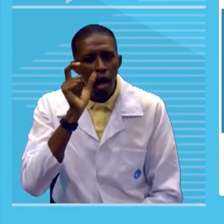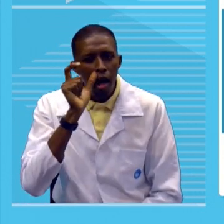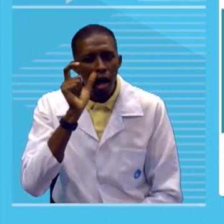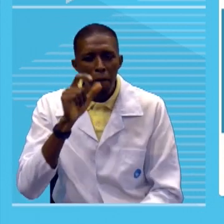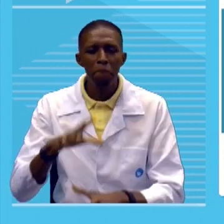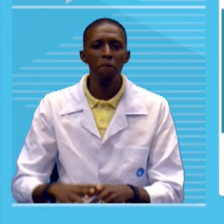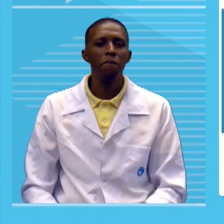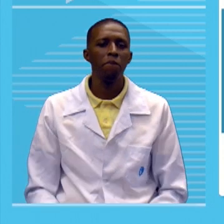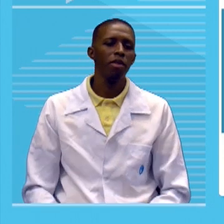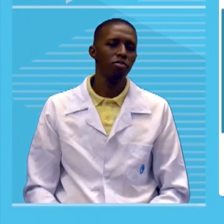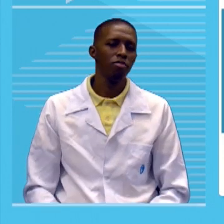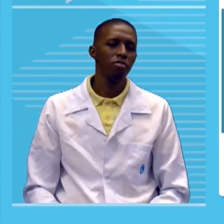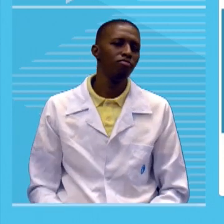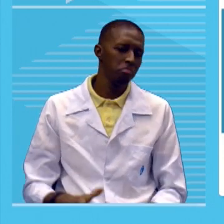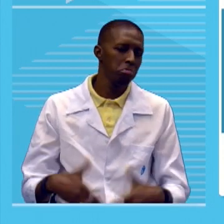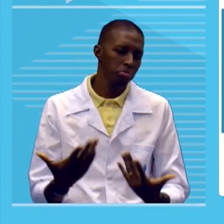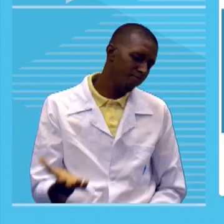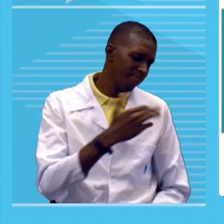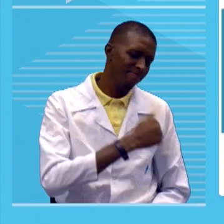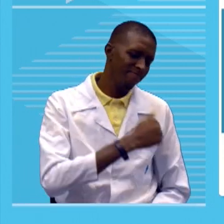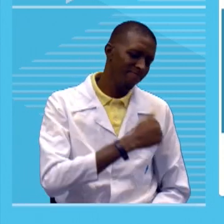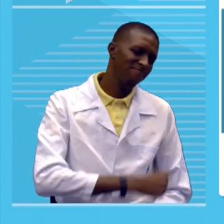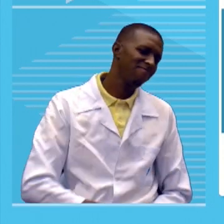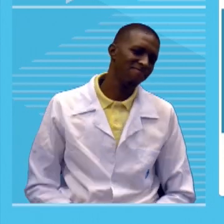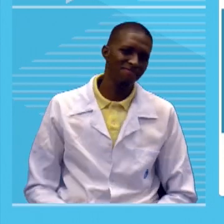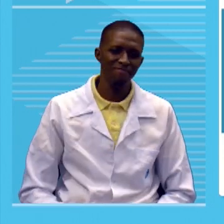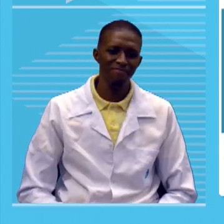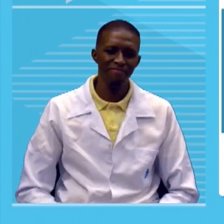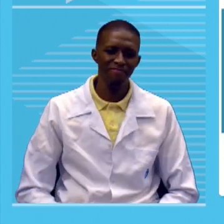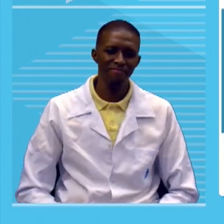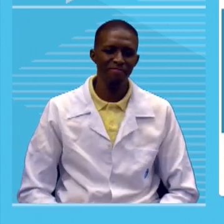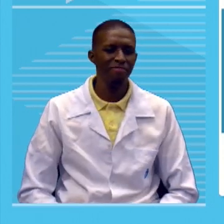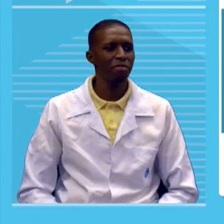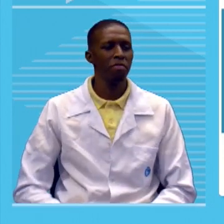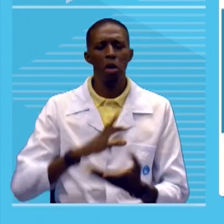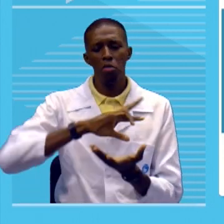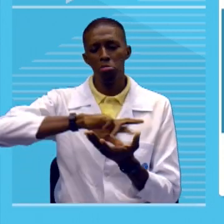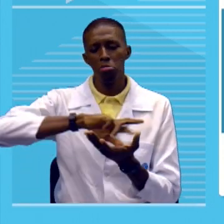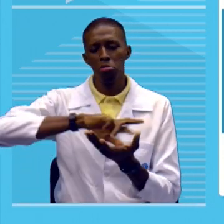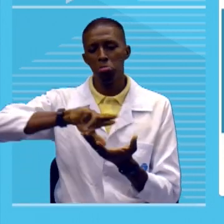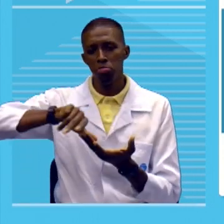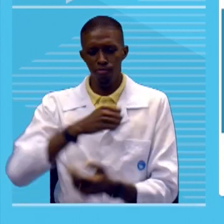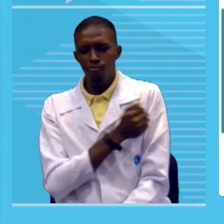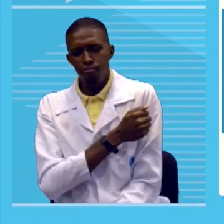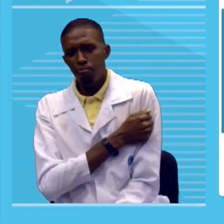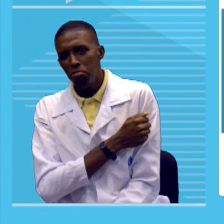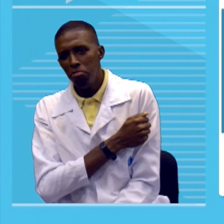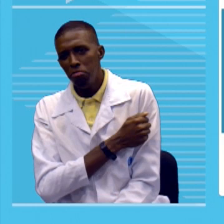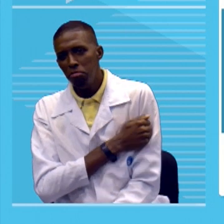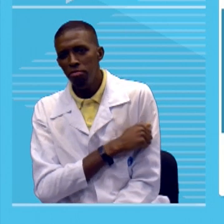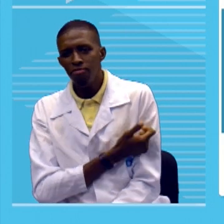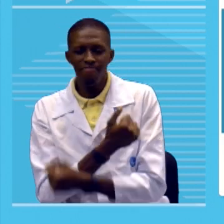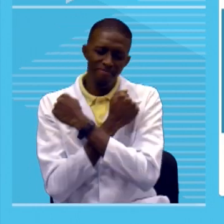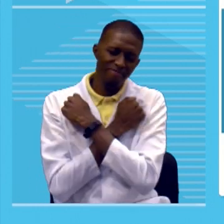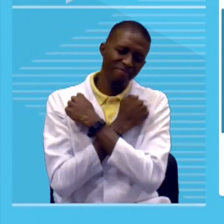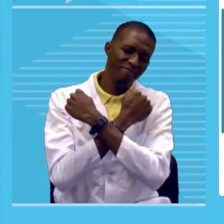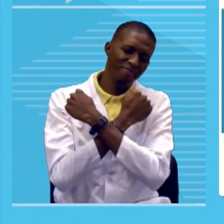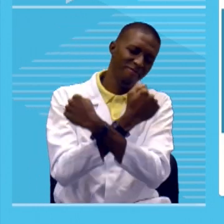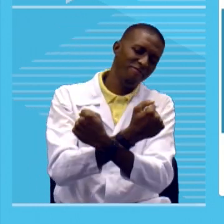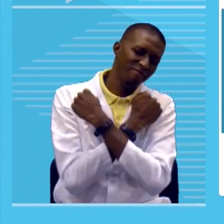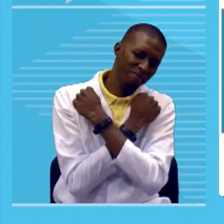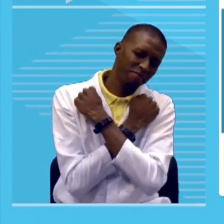Vamos juntos. Pedro Afonso Cronenberg está por aí. Forte abraço aí,